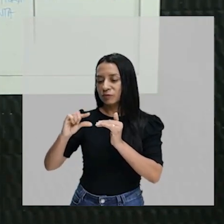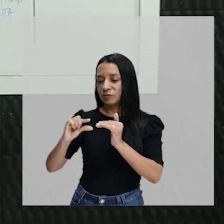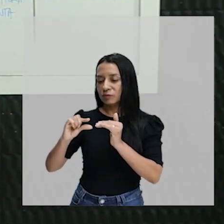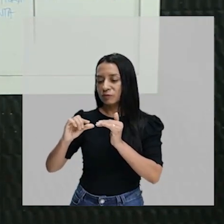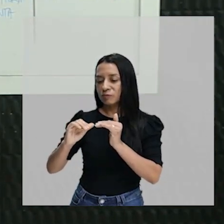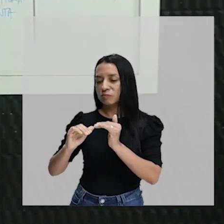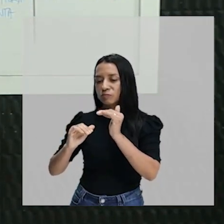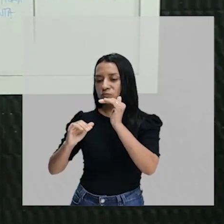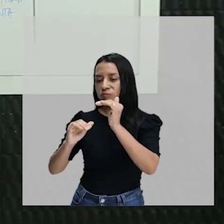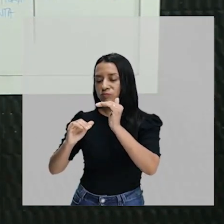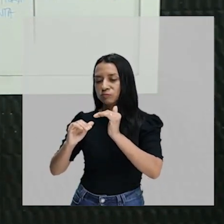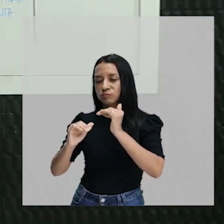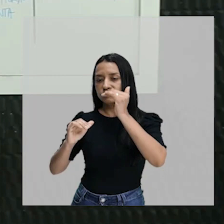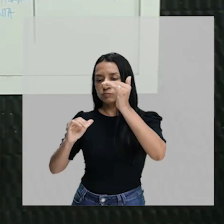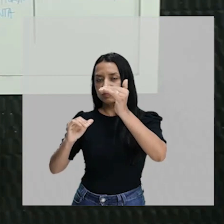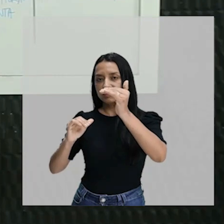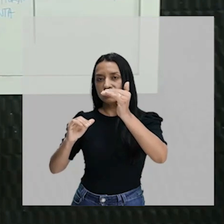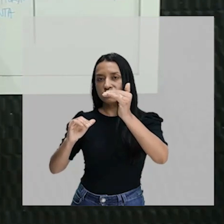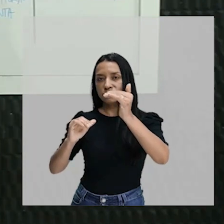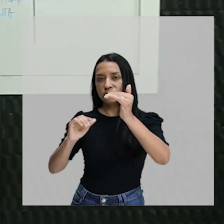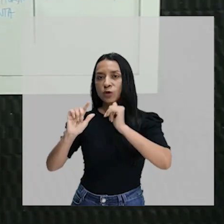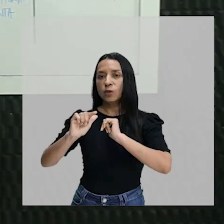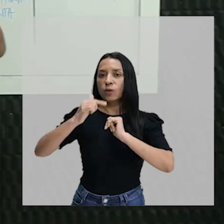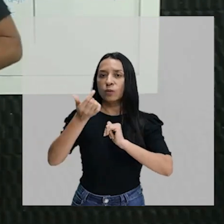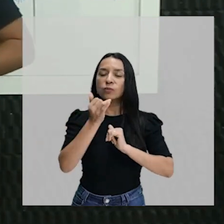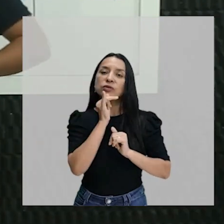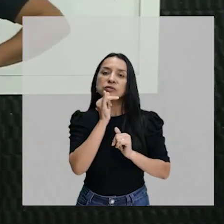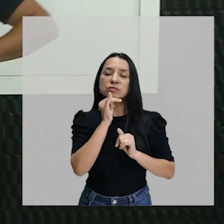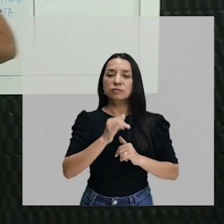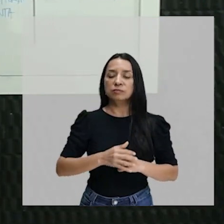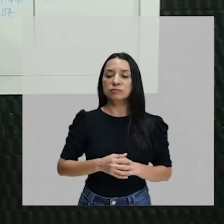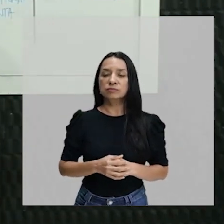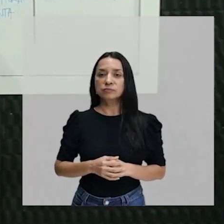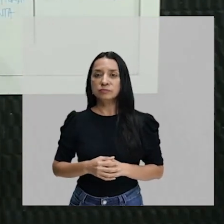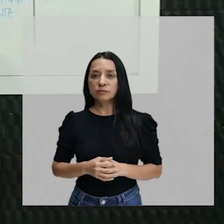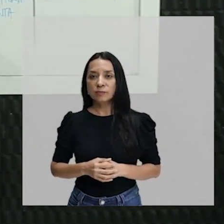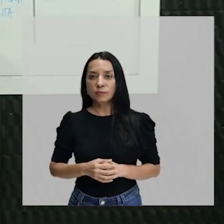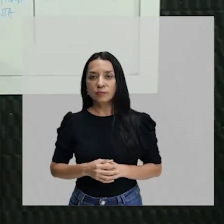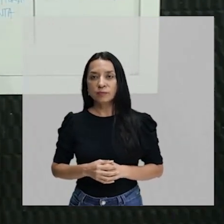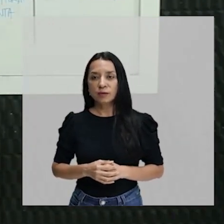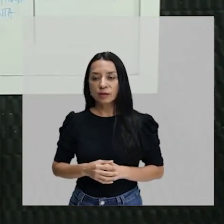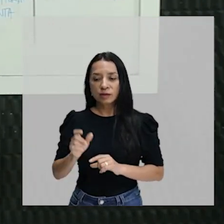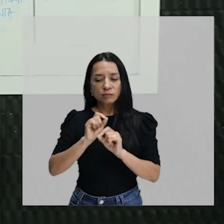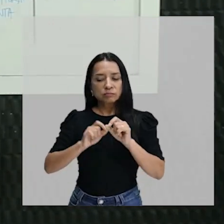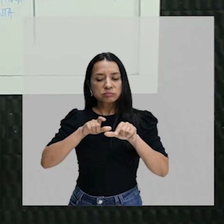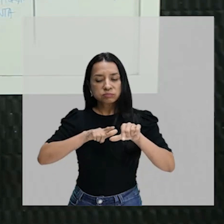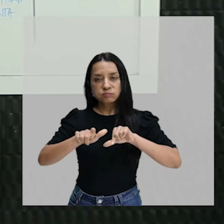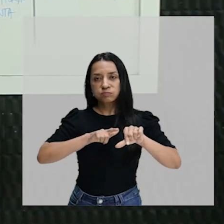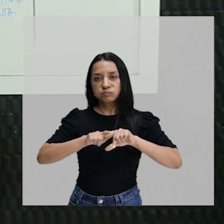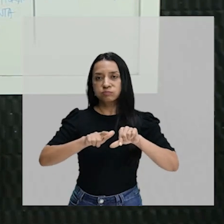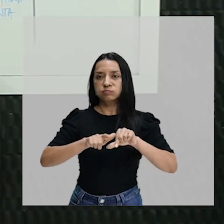duplicar vai triplicar outro exemplo vamos supor que você trabalhando